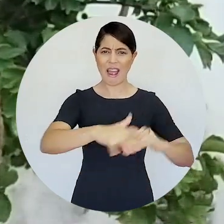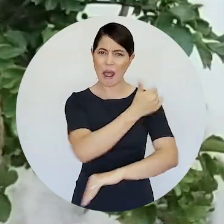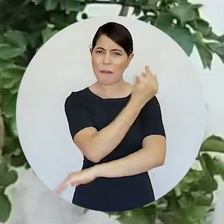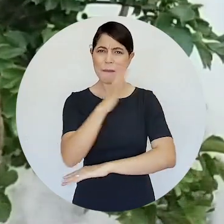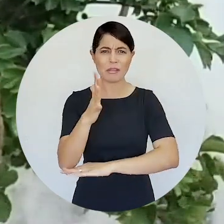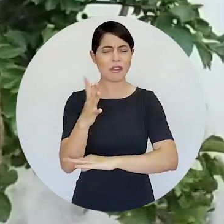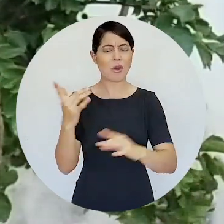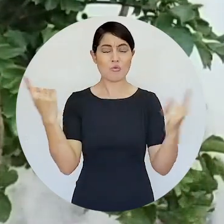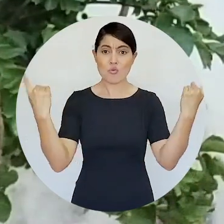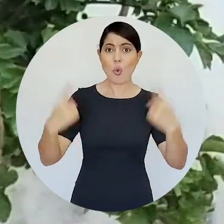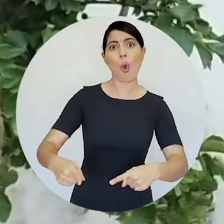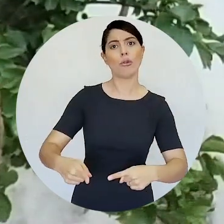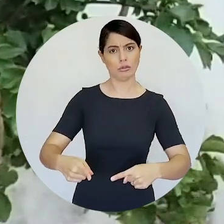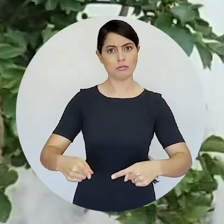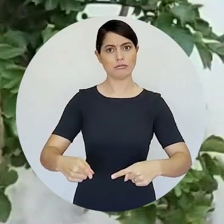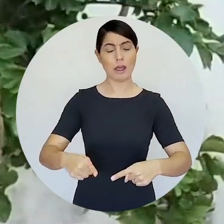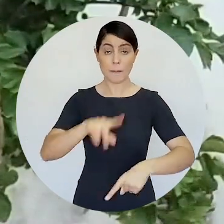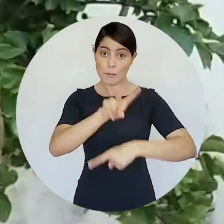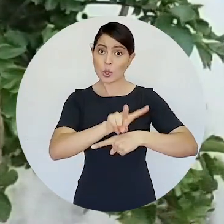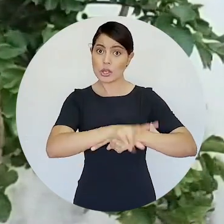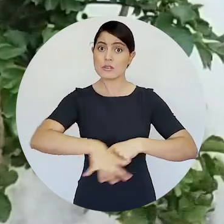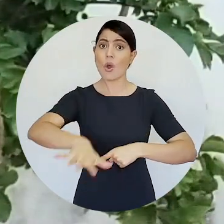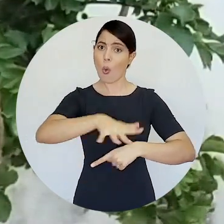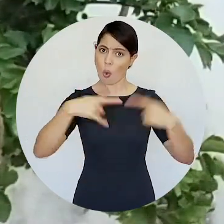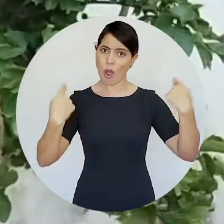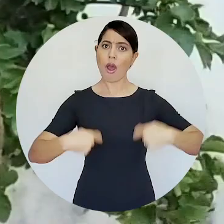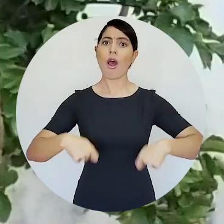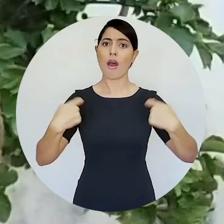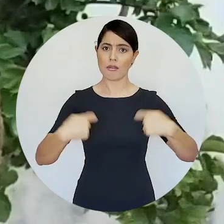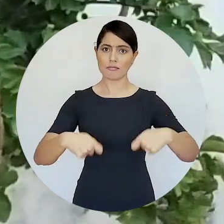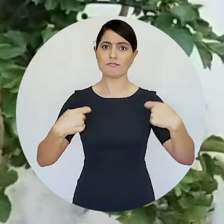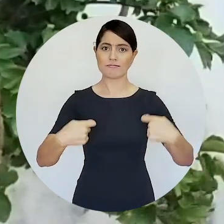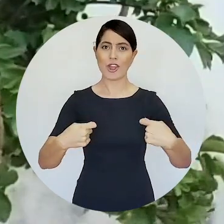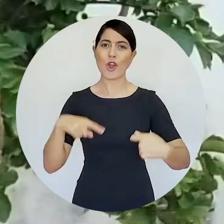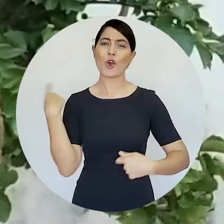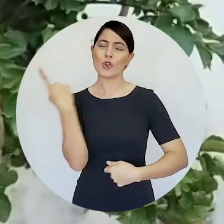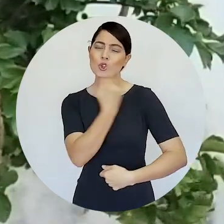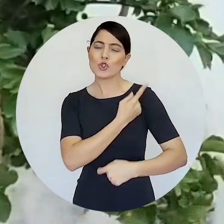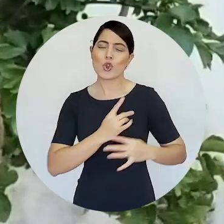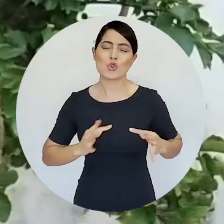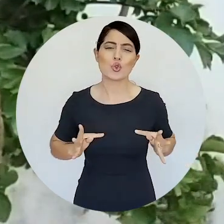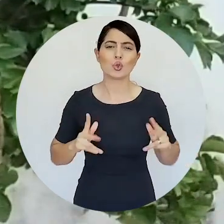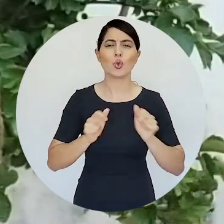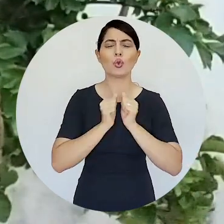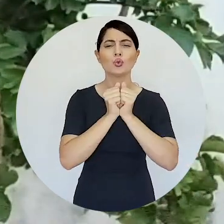retrocesso na política pública ambiental voltada para as áreas protegidas, para que juntos